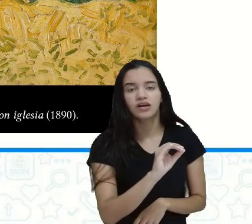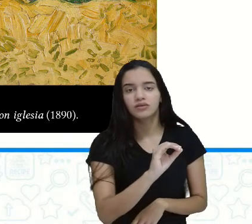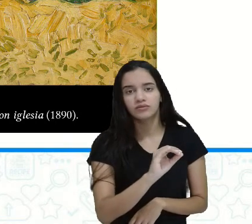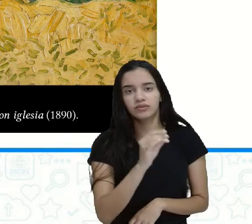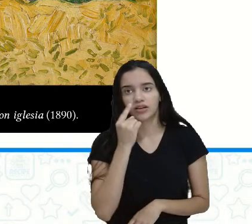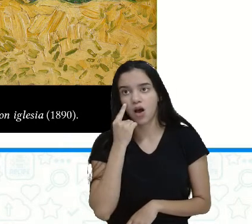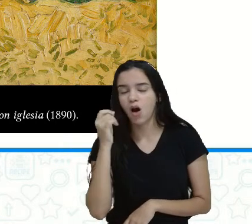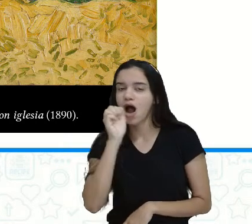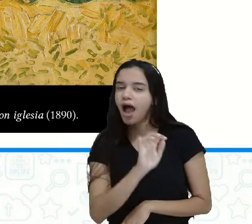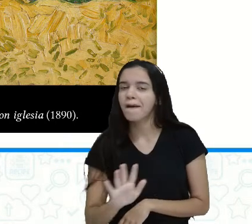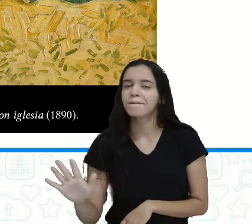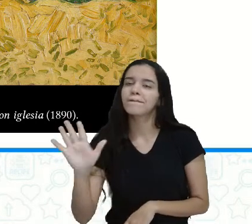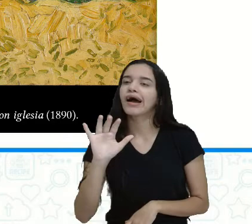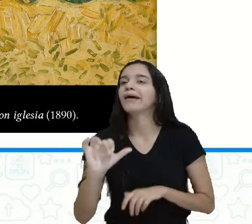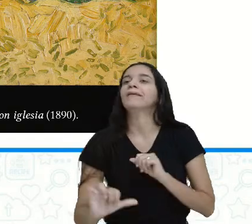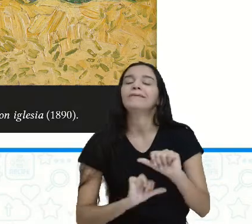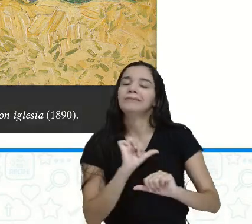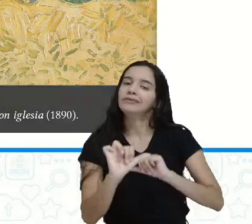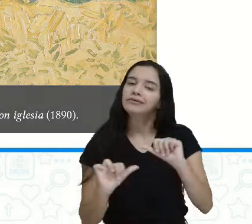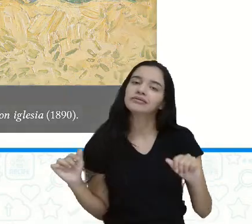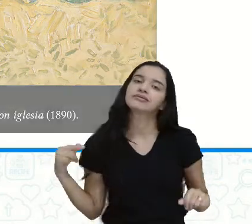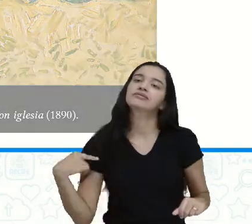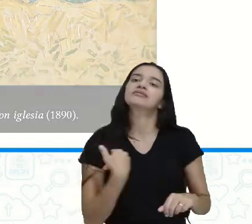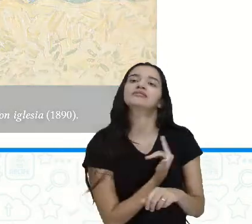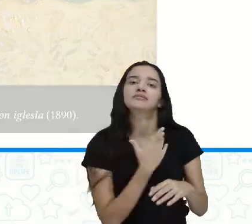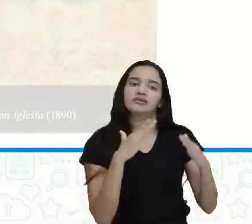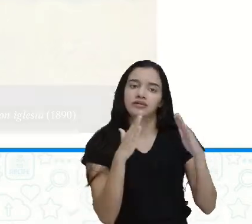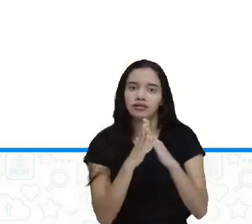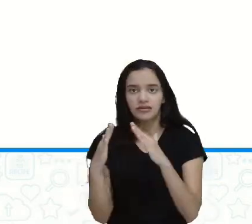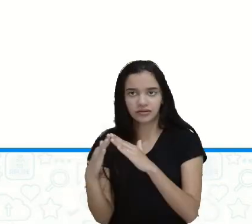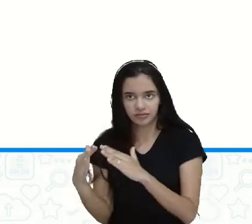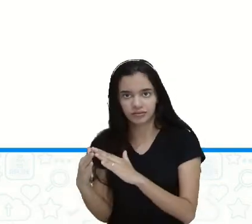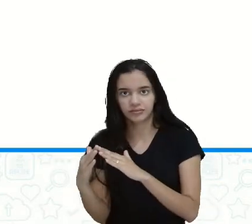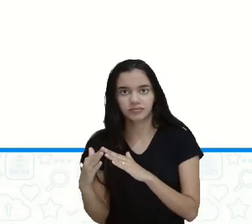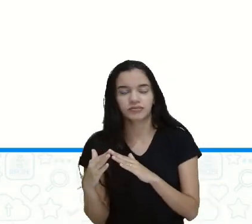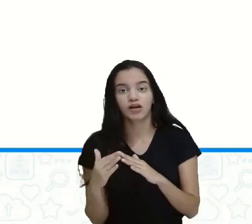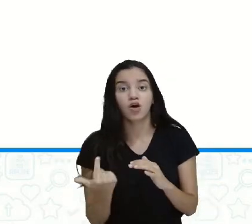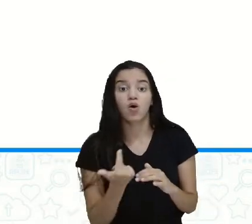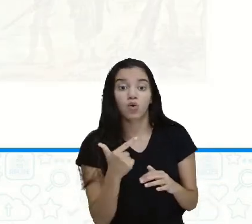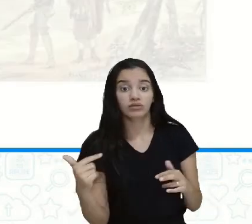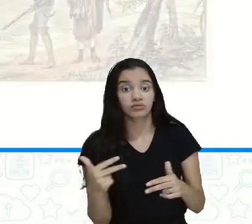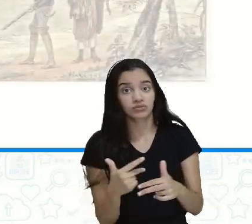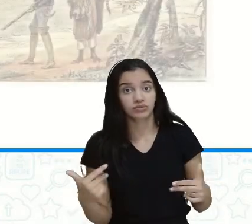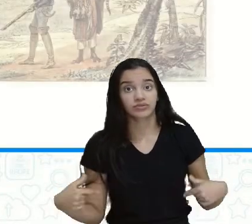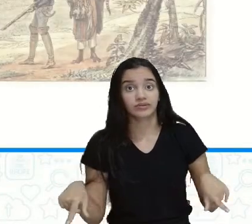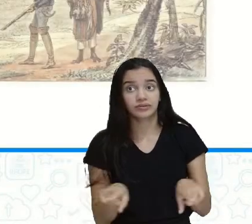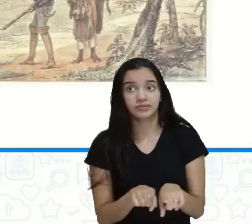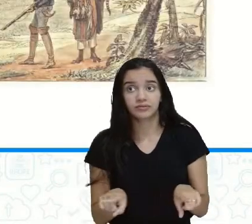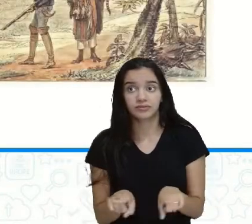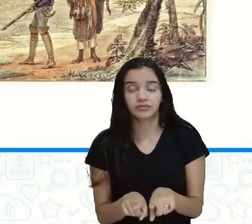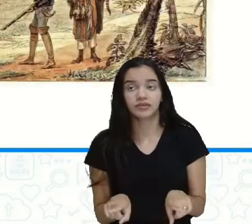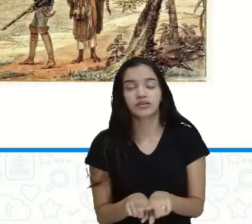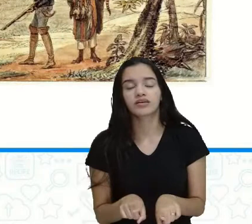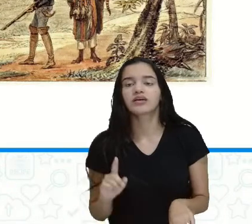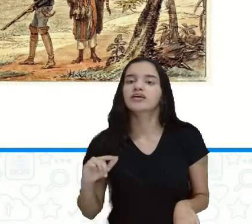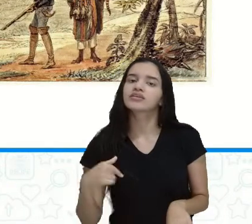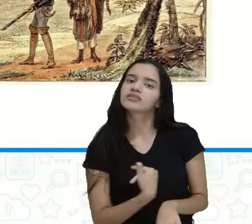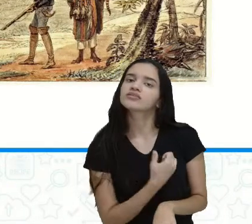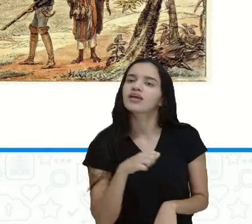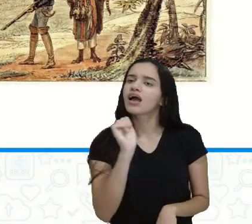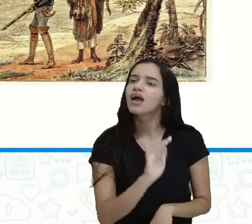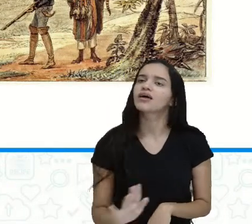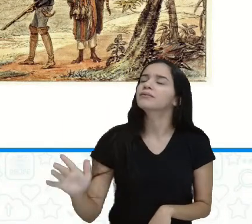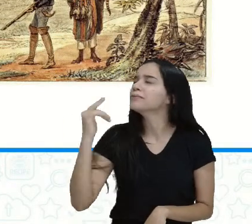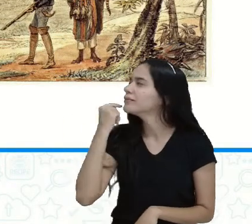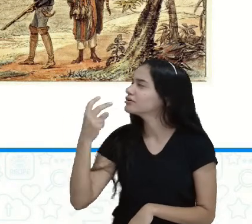né? Totalmente modificada, a gente observa aí as casas e outras coisas também. Também temos essa imagem